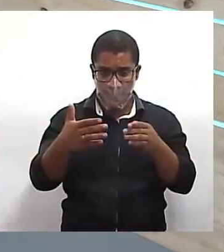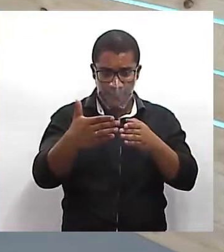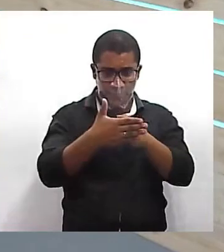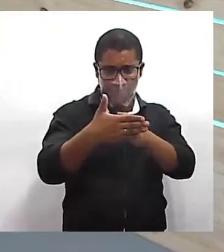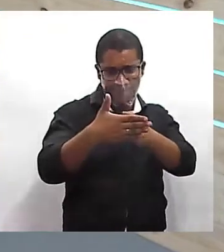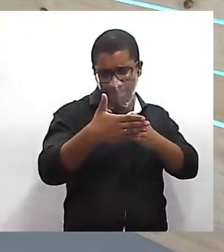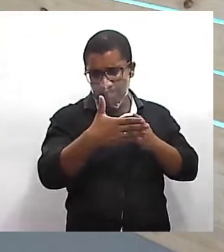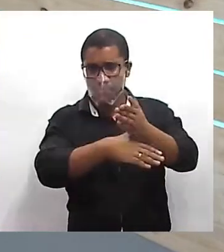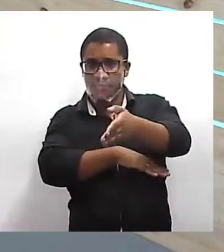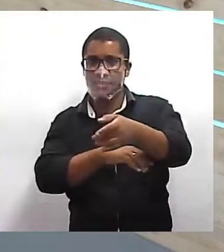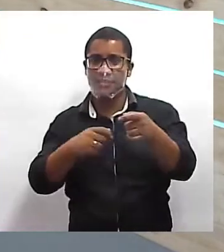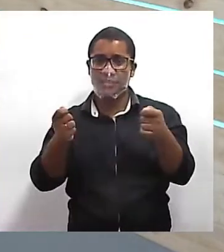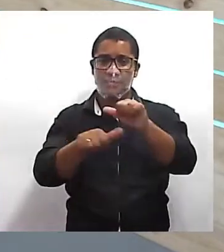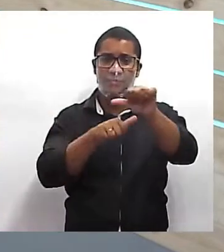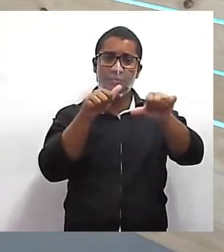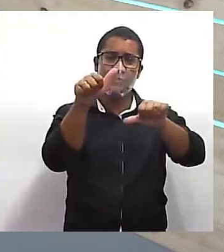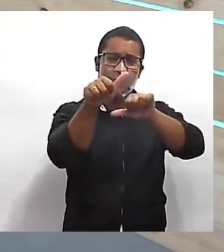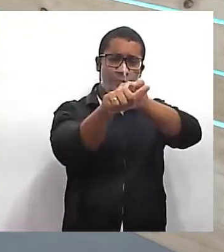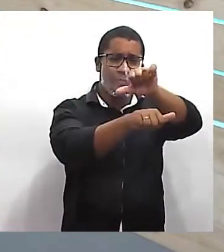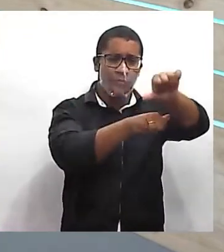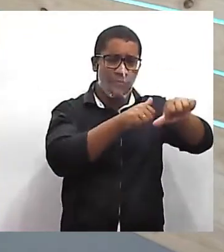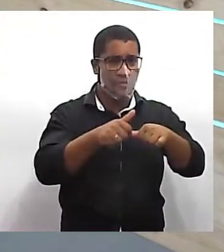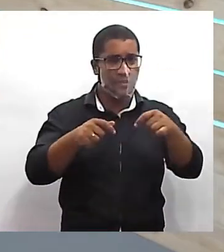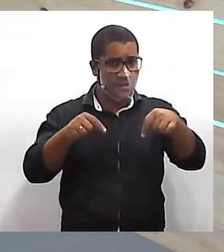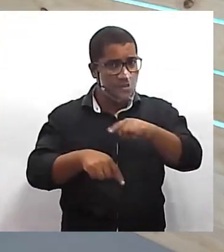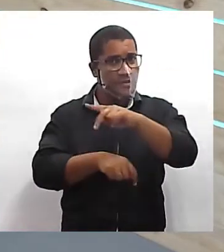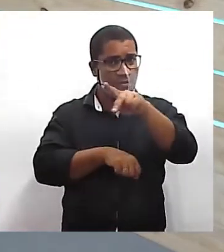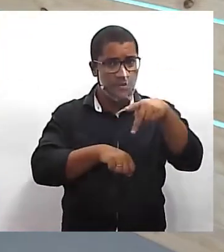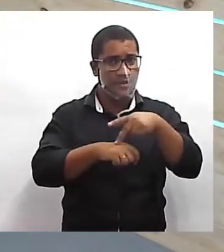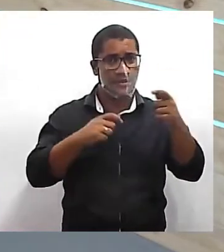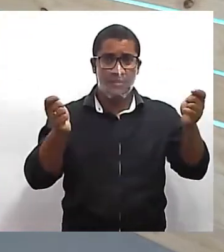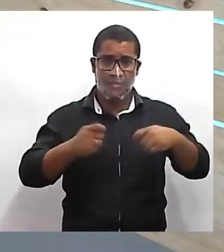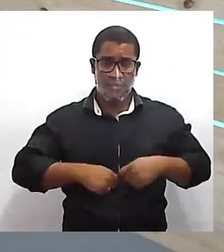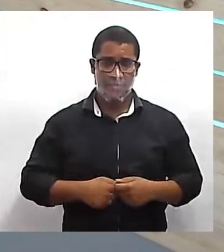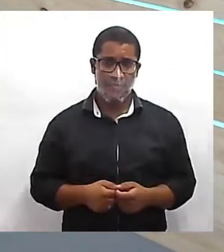trazer mudanças significativas para o nosso país.